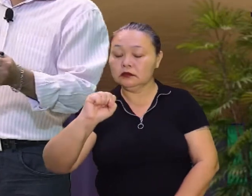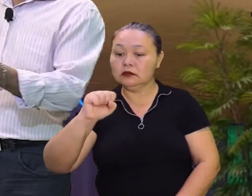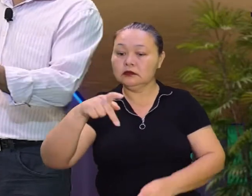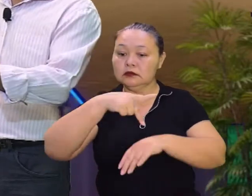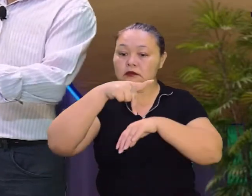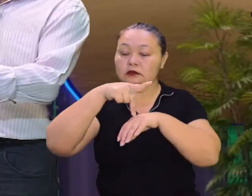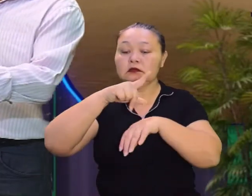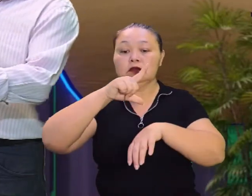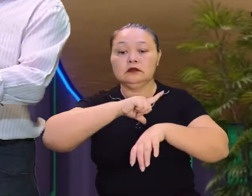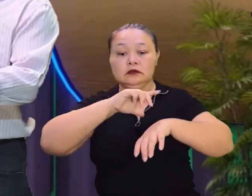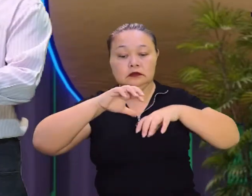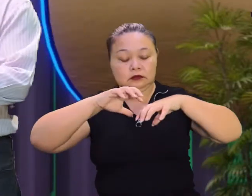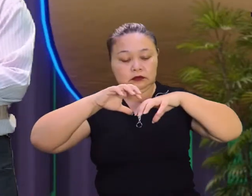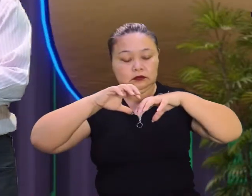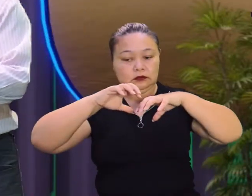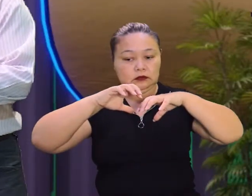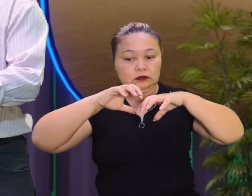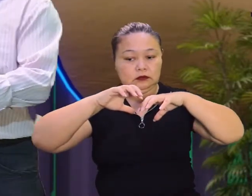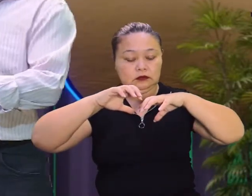quando houve